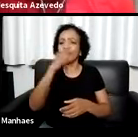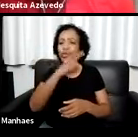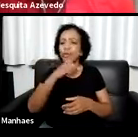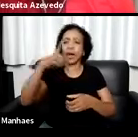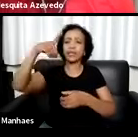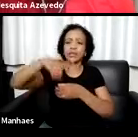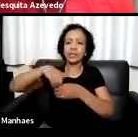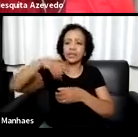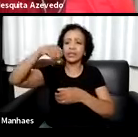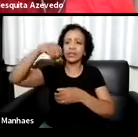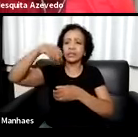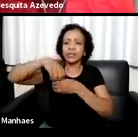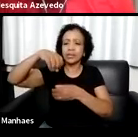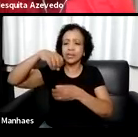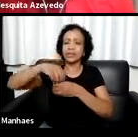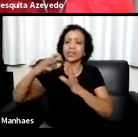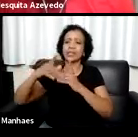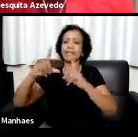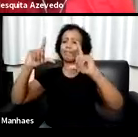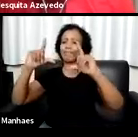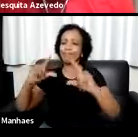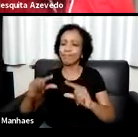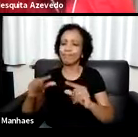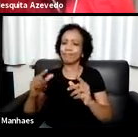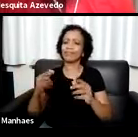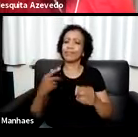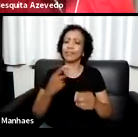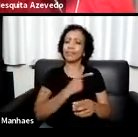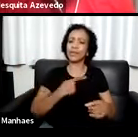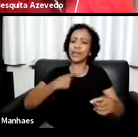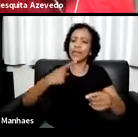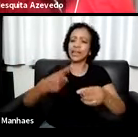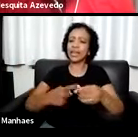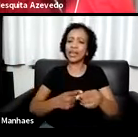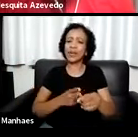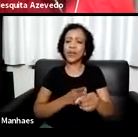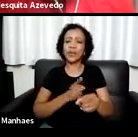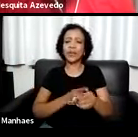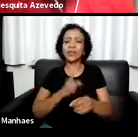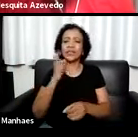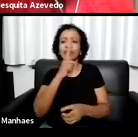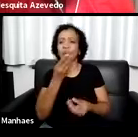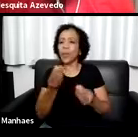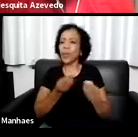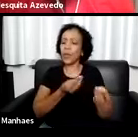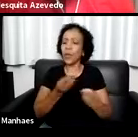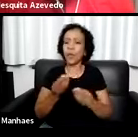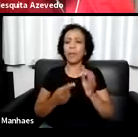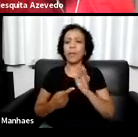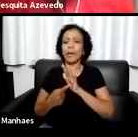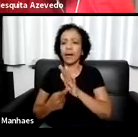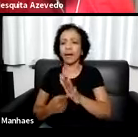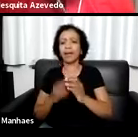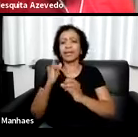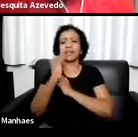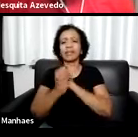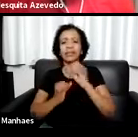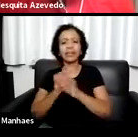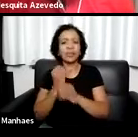gente preocupada, pastores do interior que às vezes não têm muitos recursos para fazer uma transmissão online para a sua igreja, enfim, há